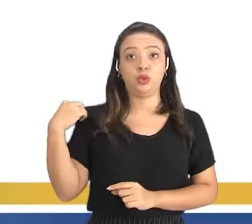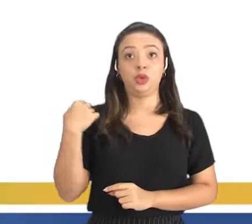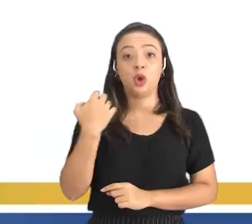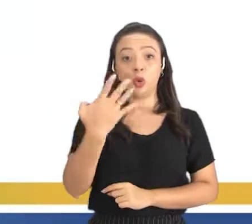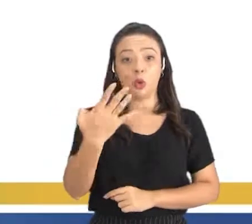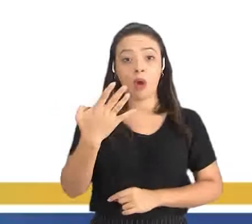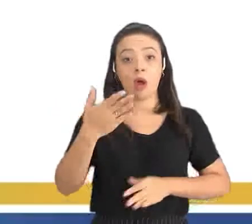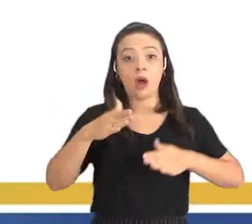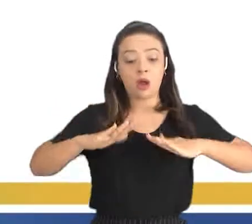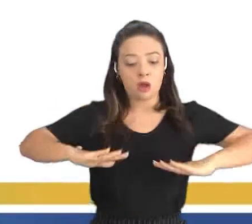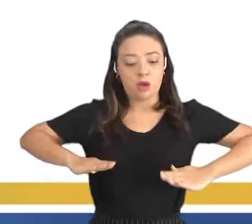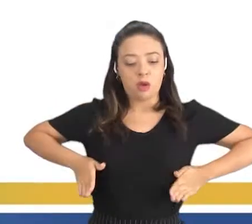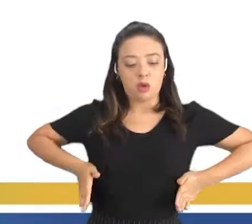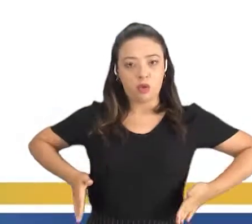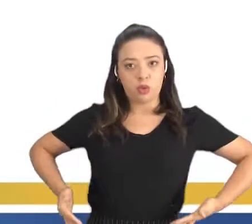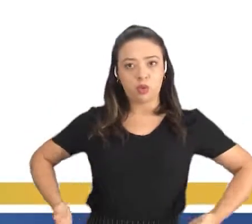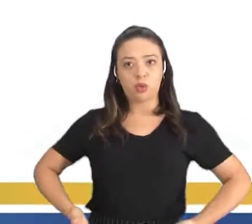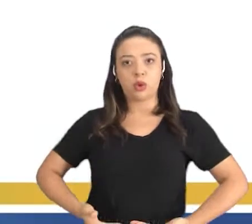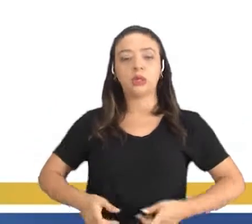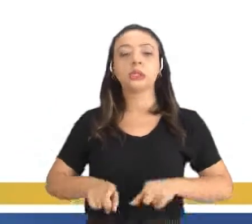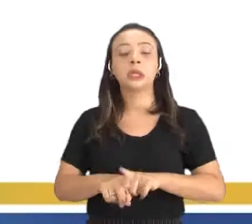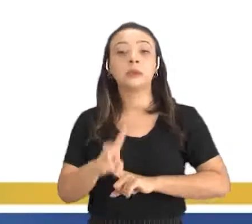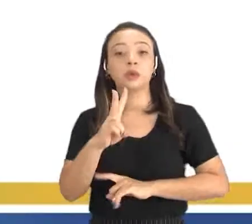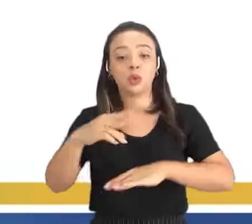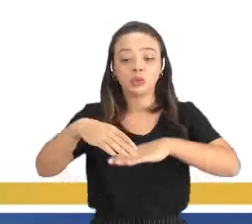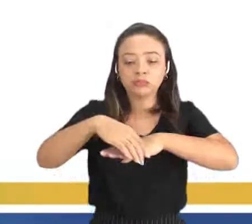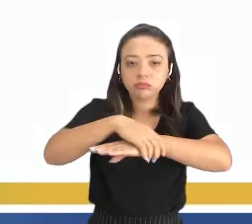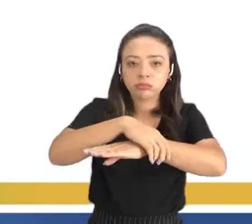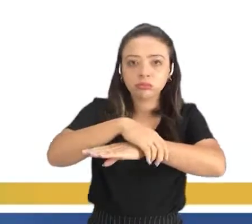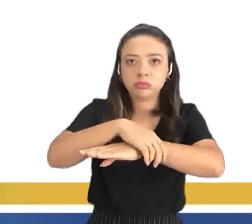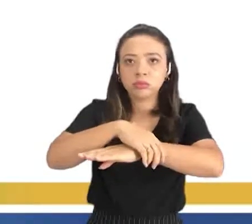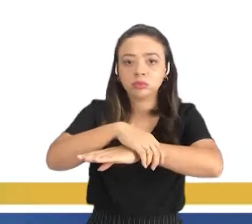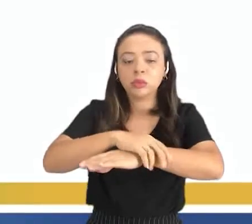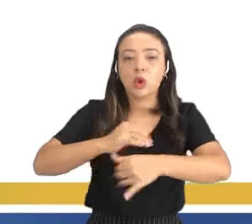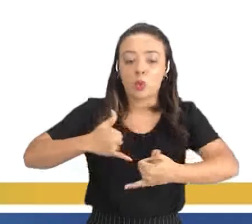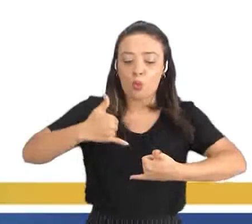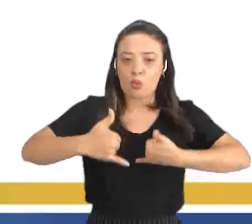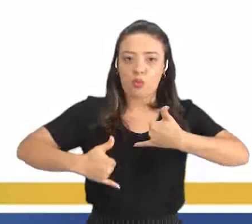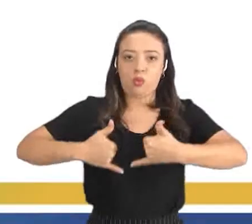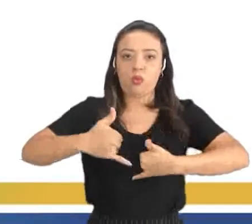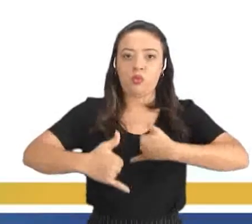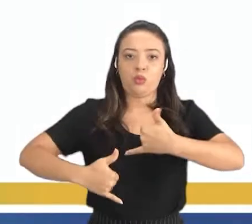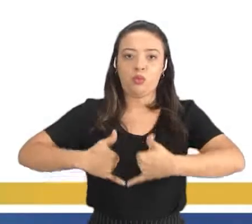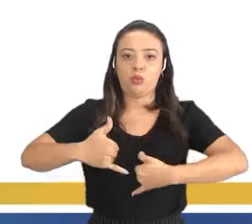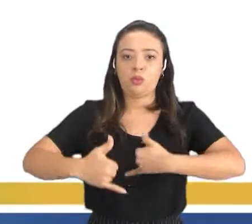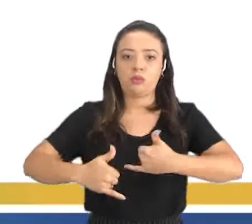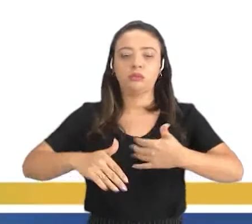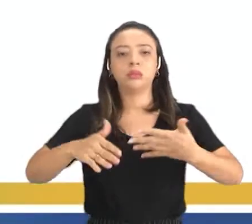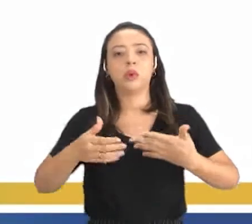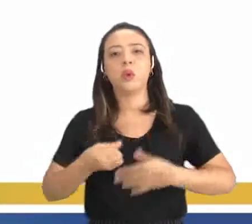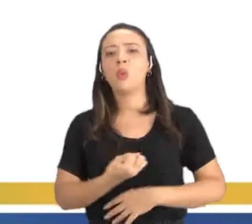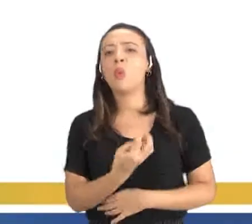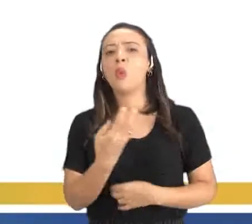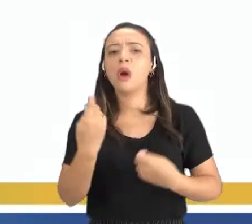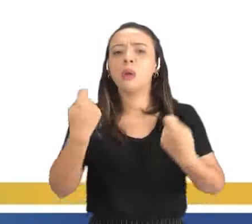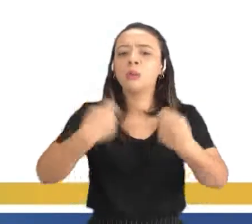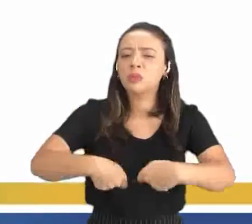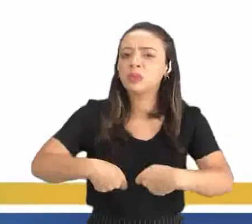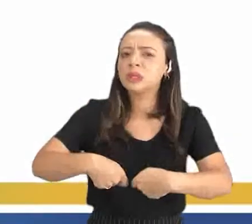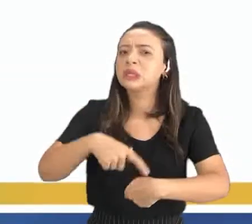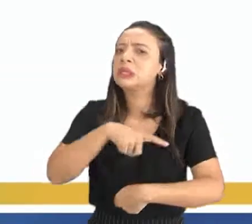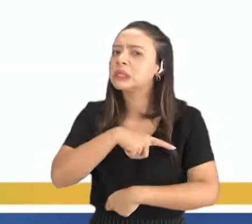4 saias e 2 pares de sapato do tipo salto alto, né? De quantas maneiras